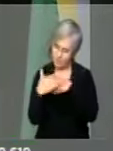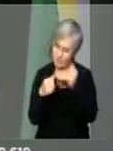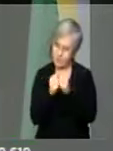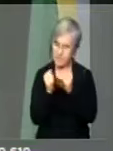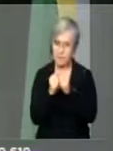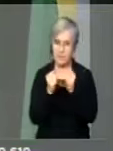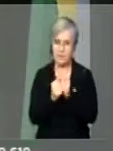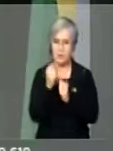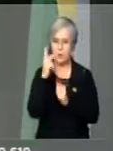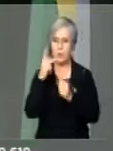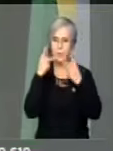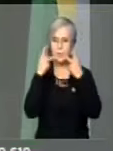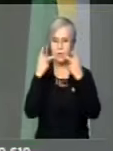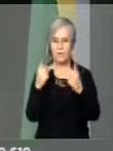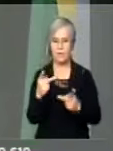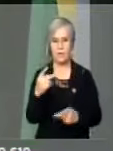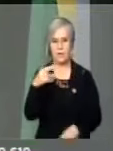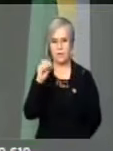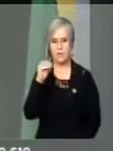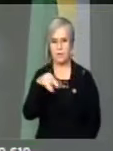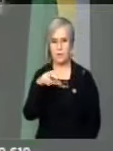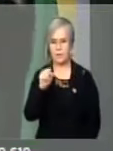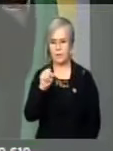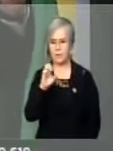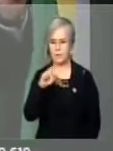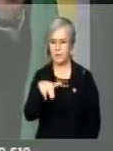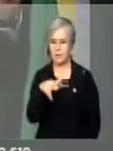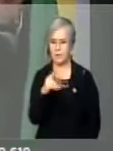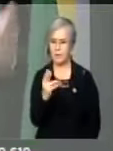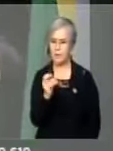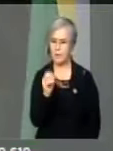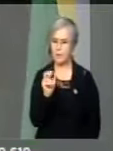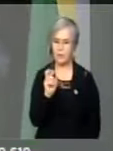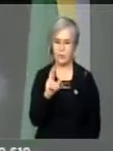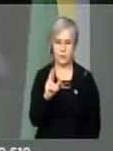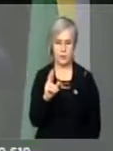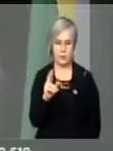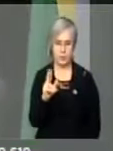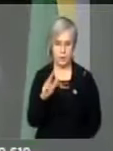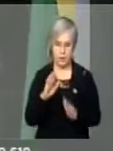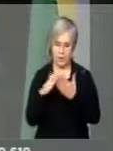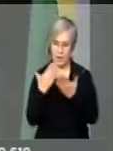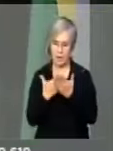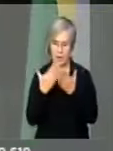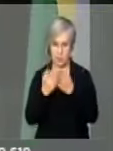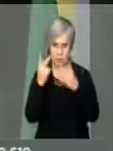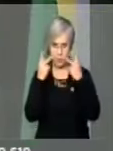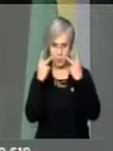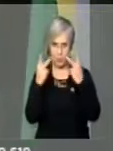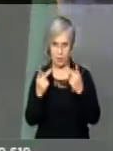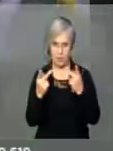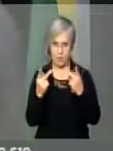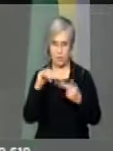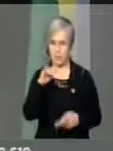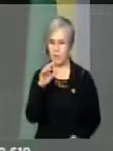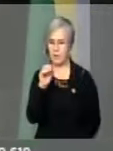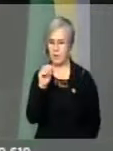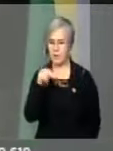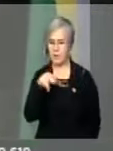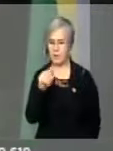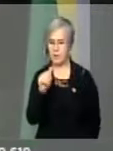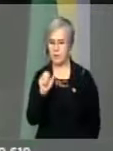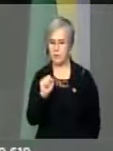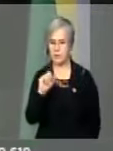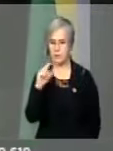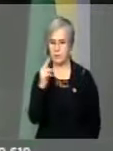mão de um profeta chamado Monsenhor Jonas Abib, como ele sempre gosta de dizer, a escola profética Jonas Abib. Fui